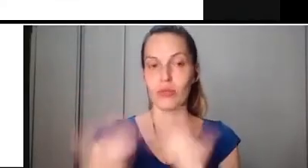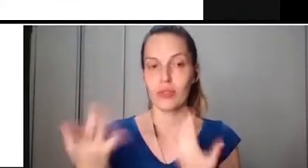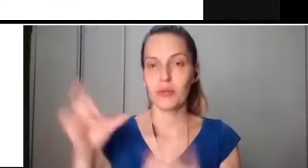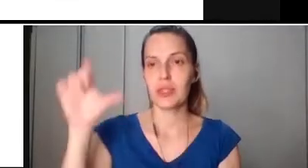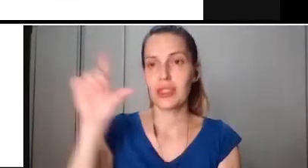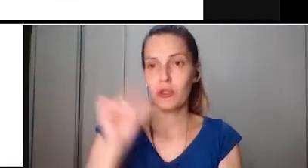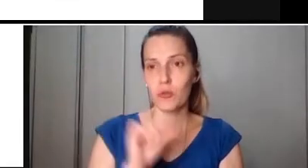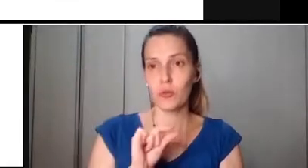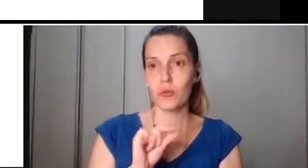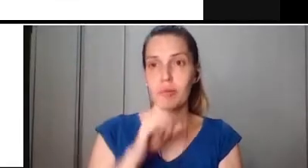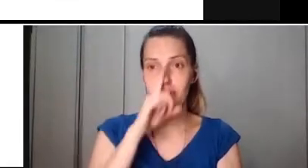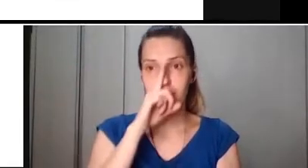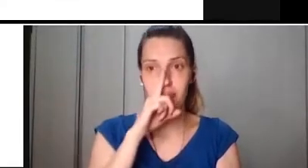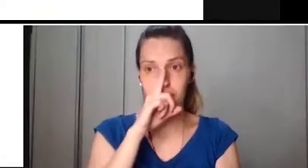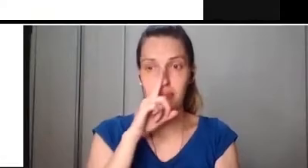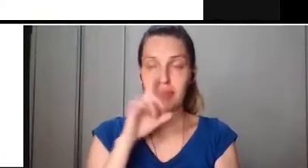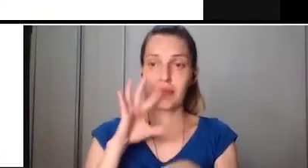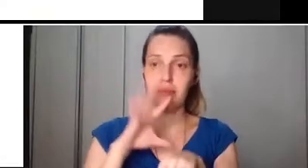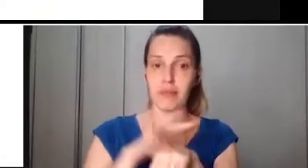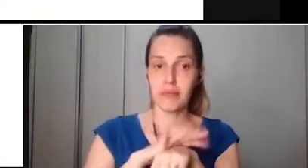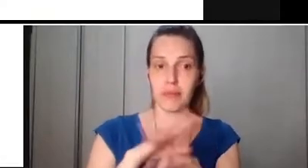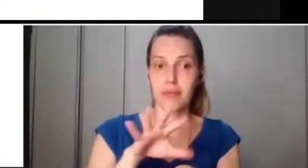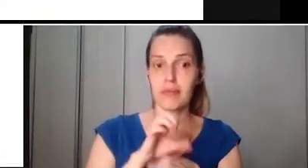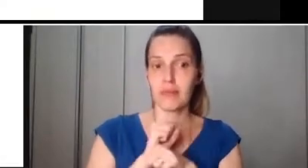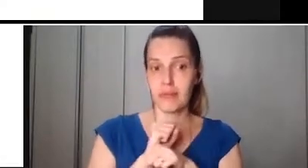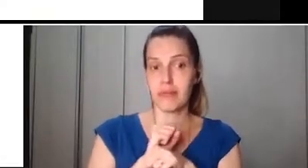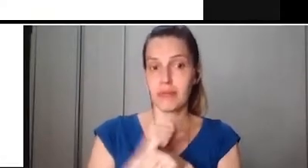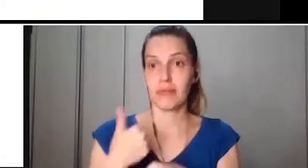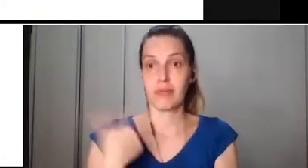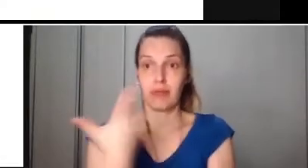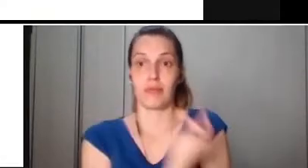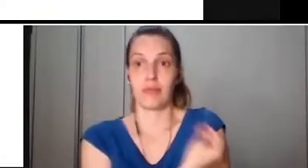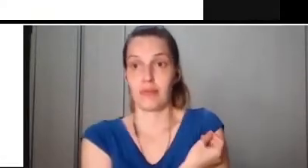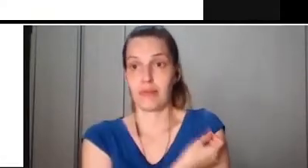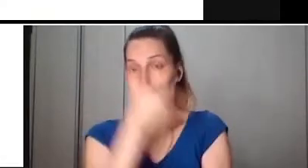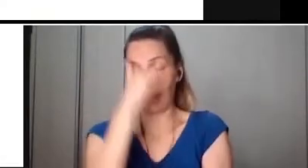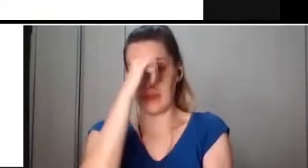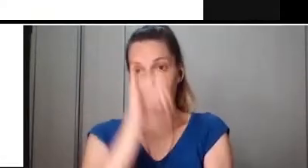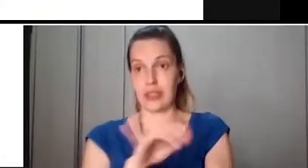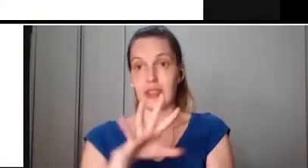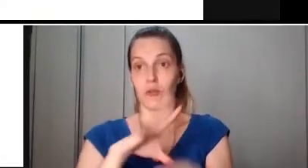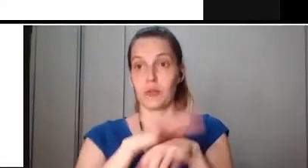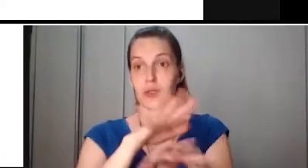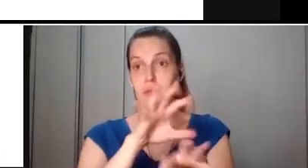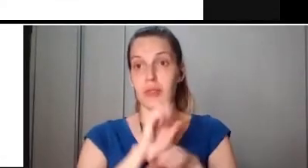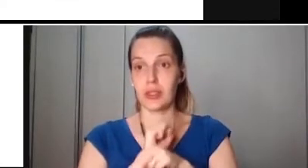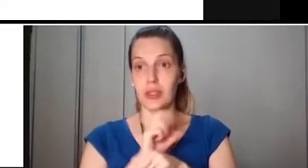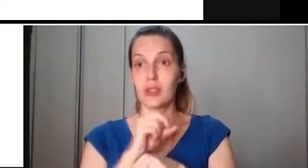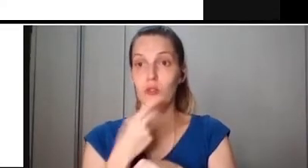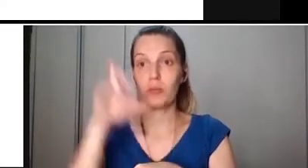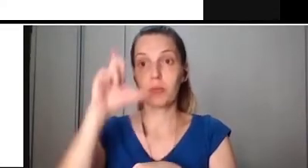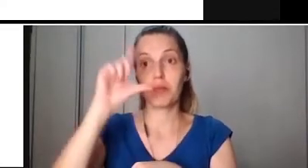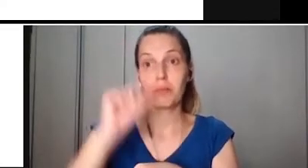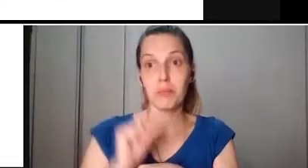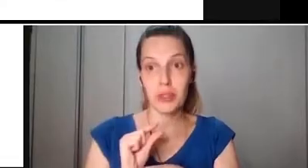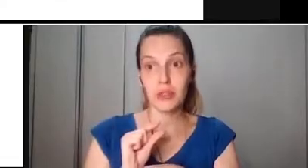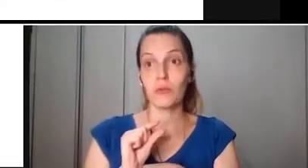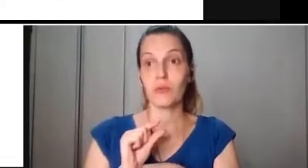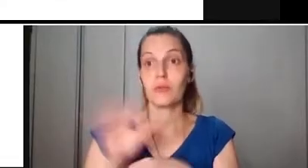é o benefício direto de eu tomar a vacina para eu não ficar doente. Reduz o meu risco de ser infectado por outra